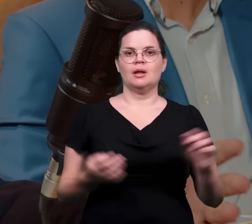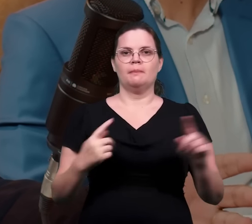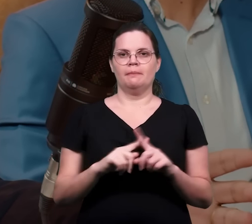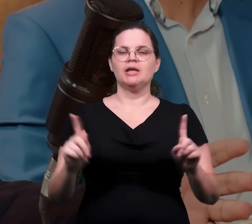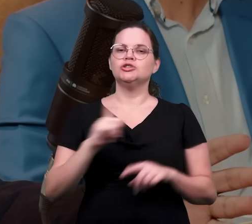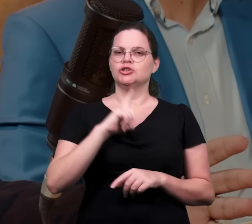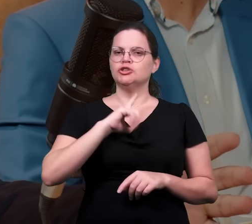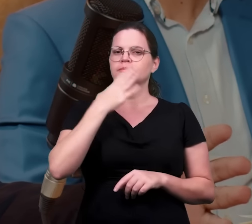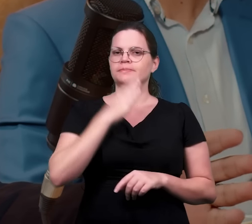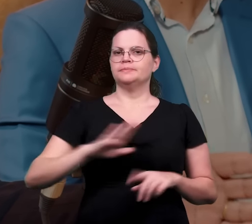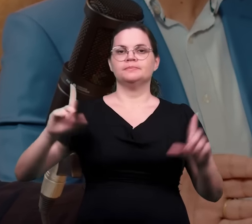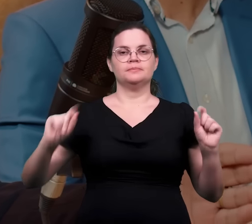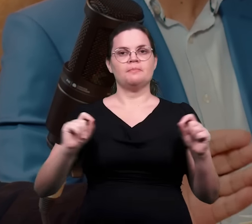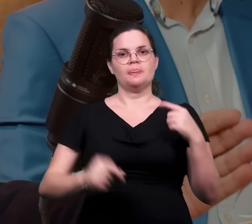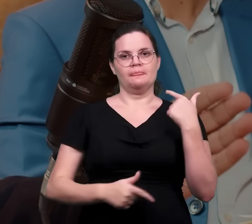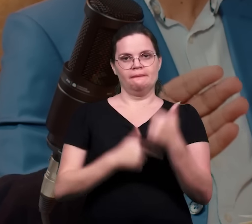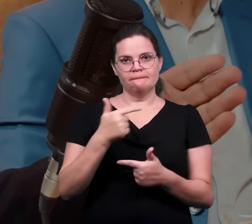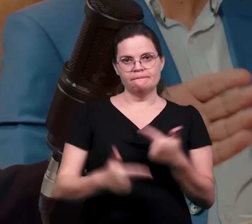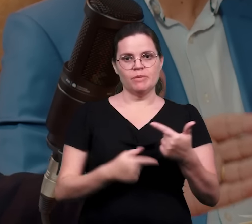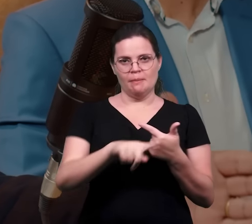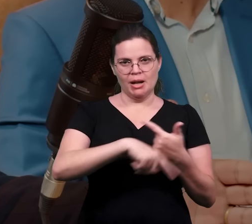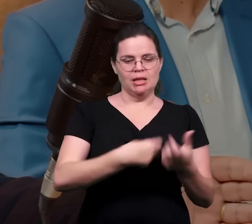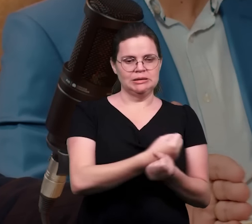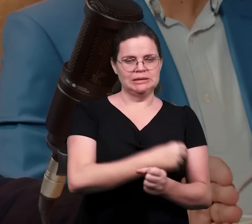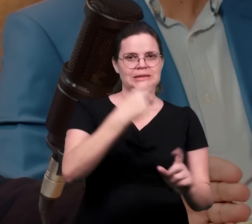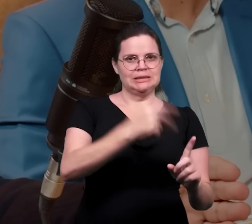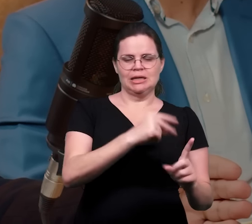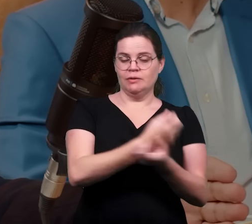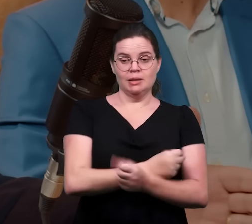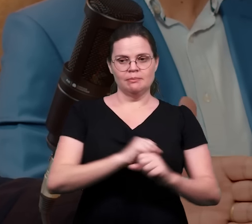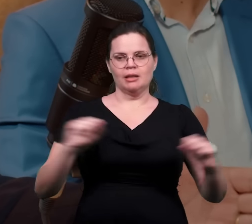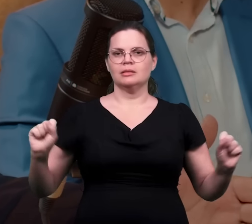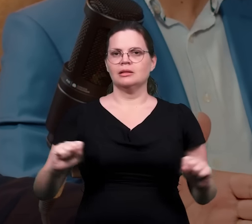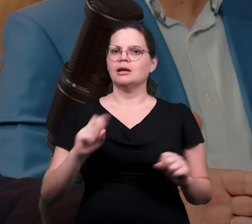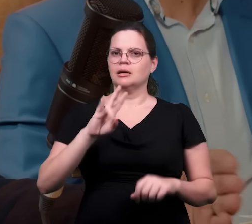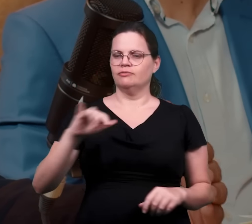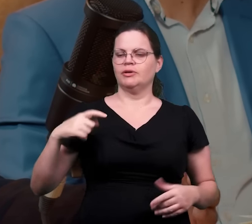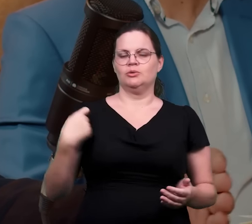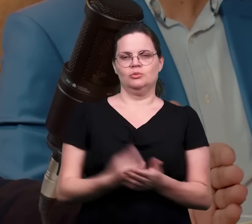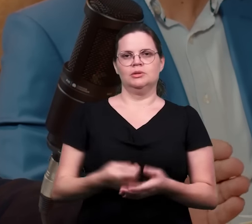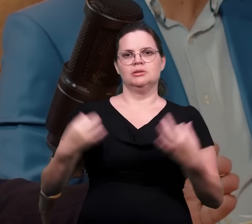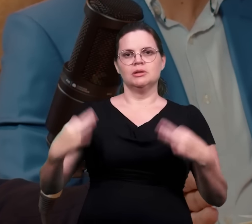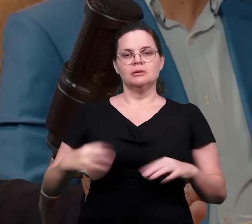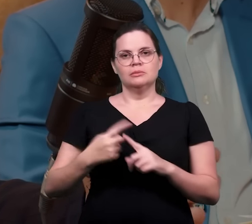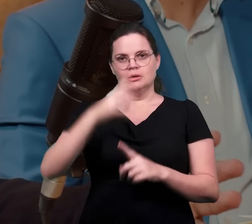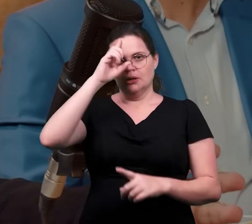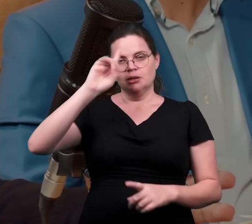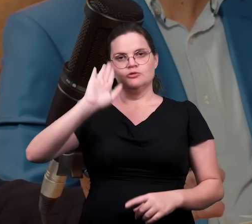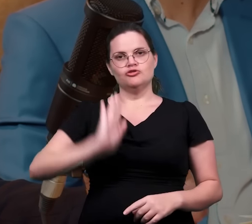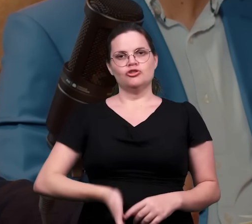uma promessa que era para tirar o povo, para libertar, e essa promessa iria se cumprir. Deus ele já